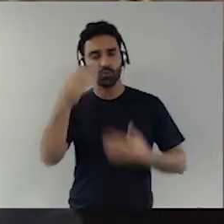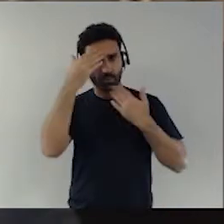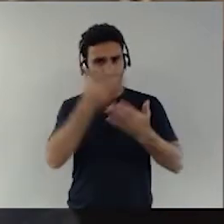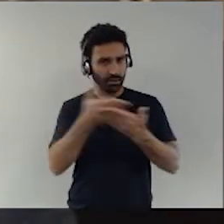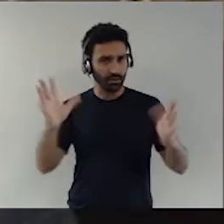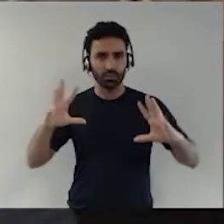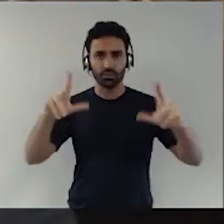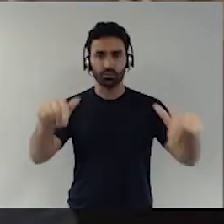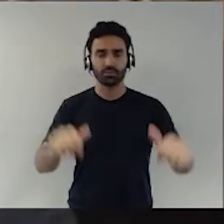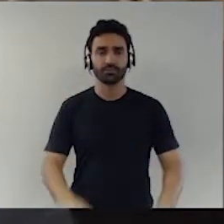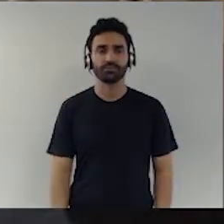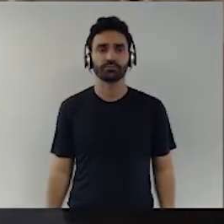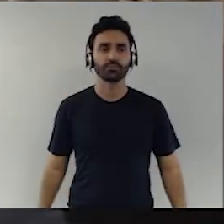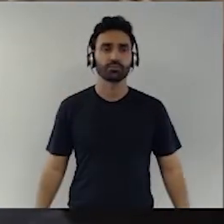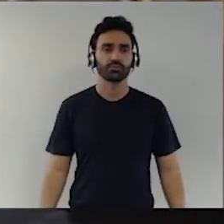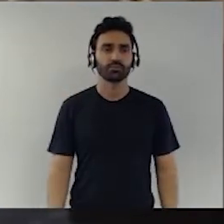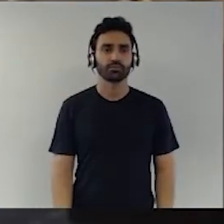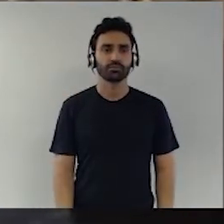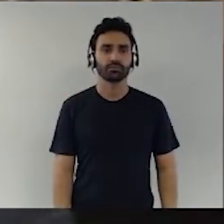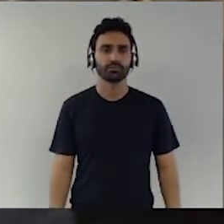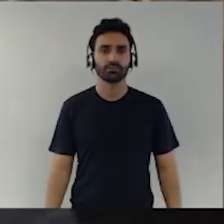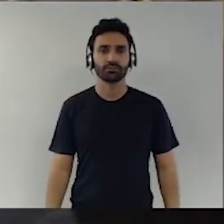a todos.